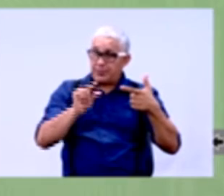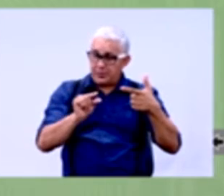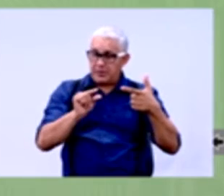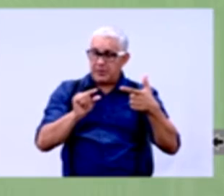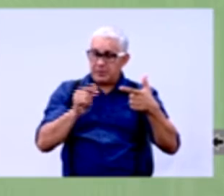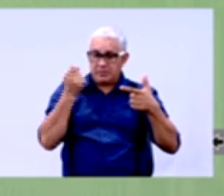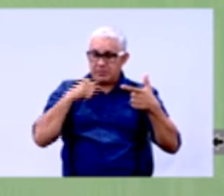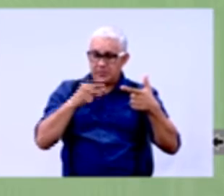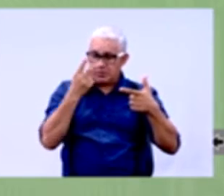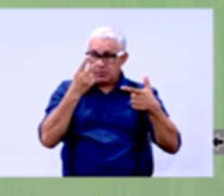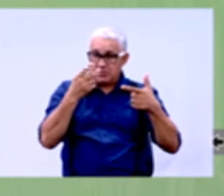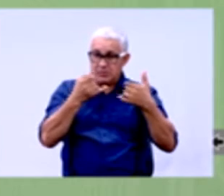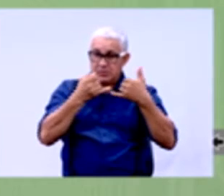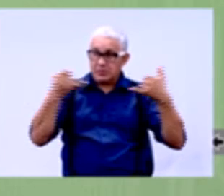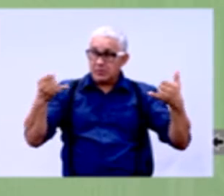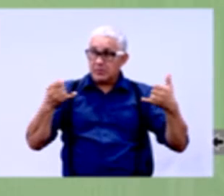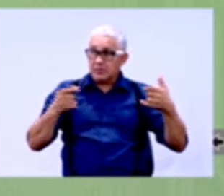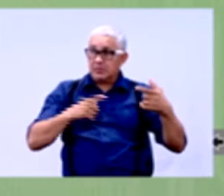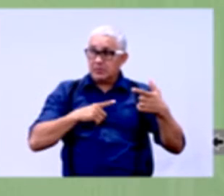ter duas linhas. Então,